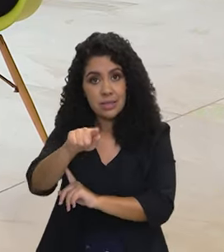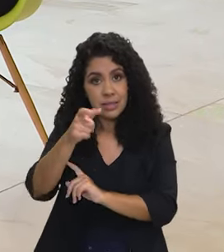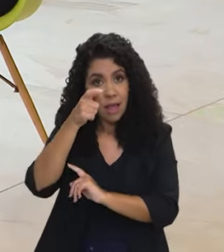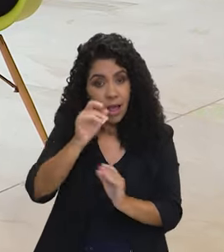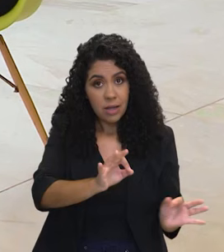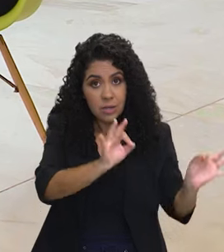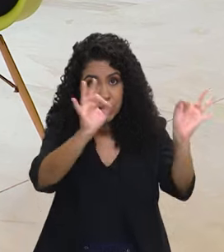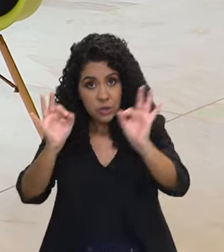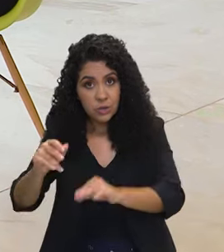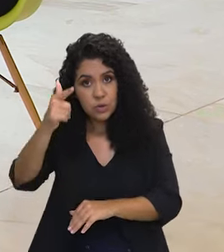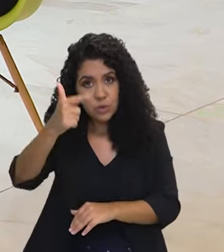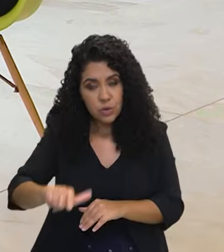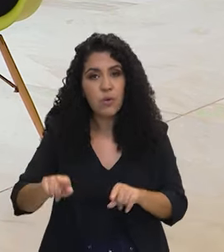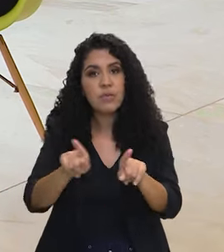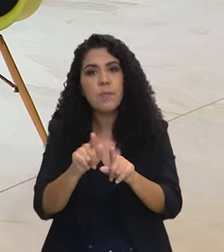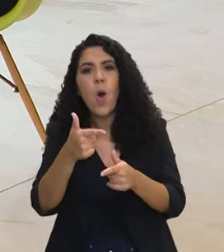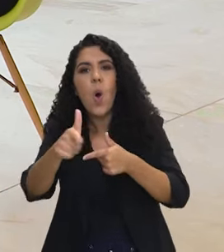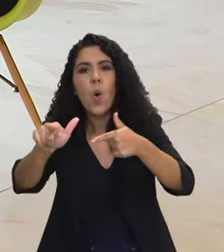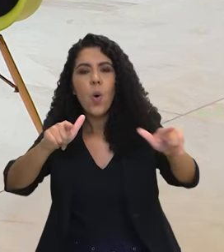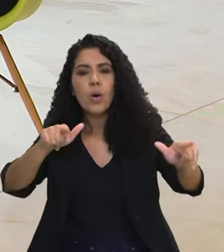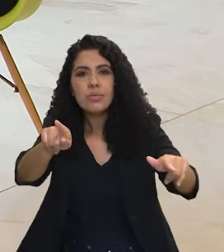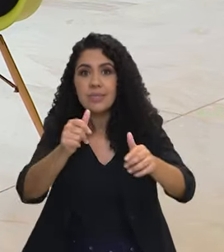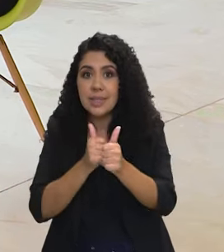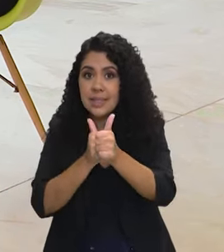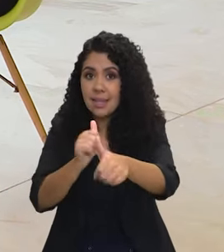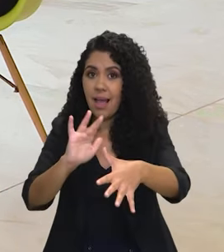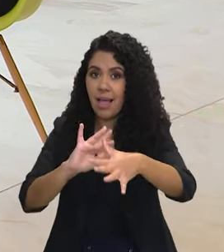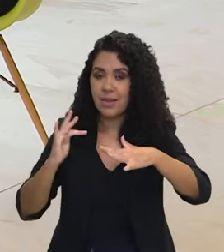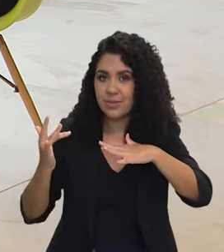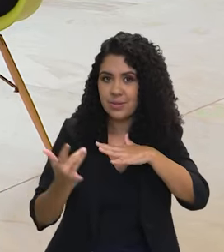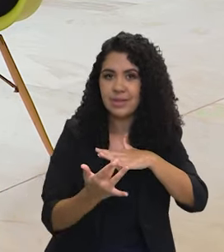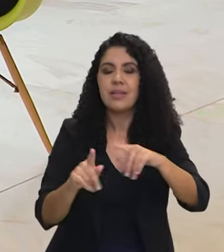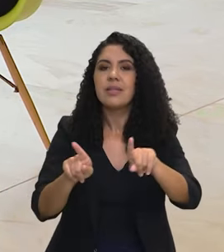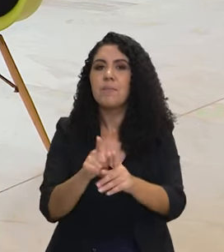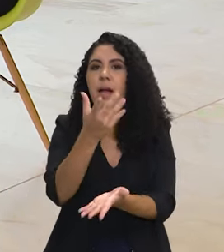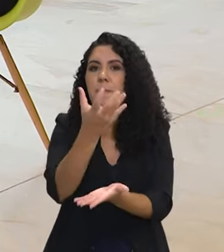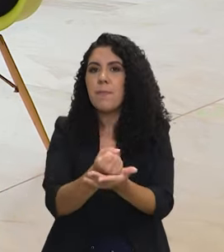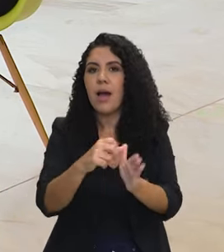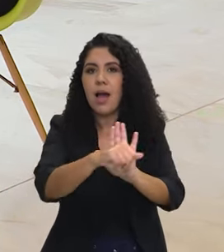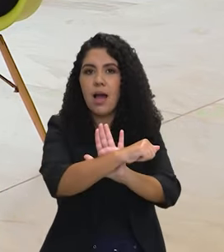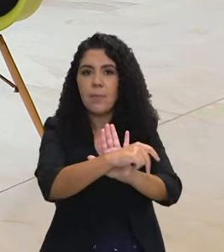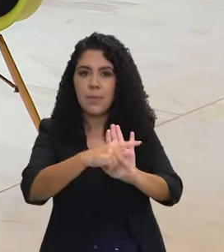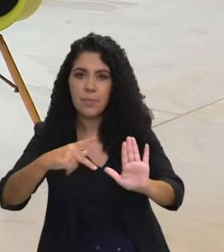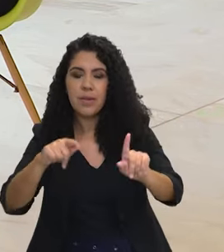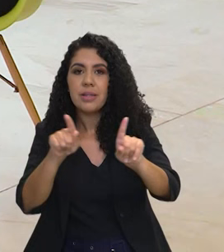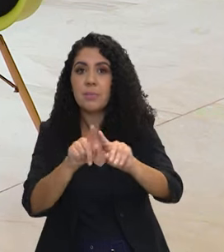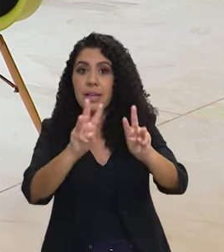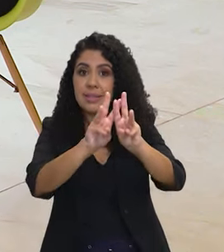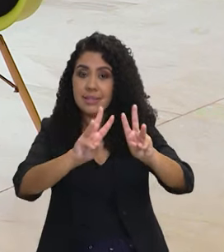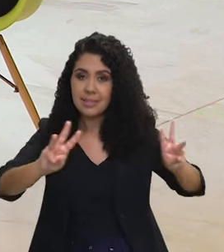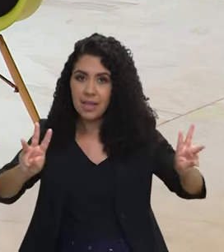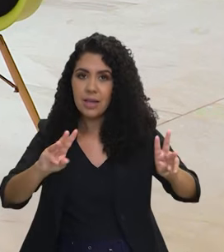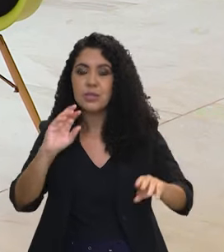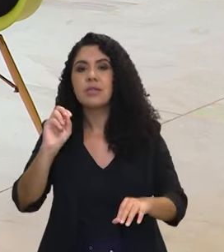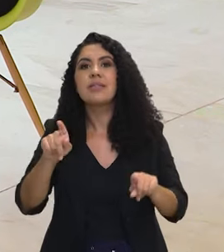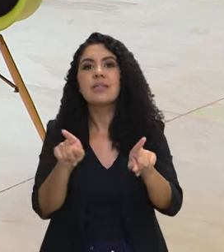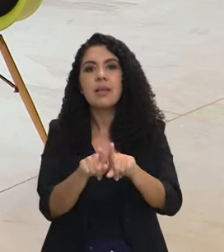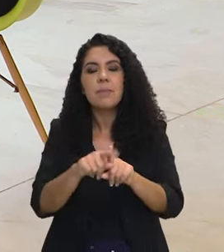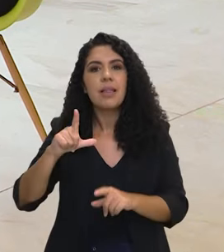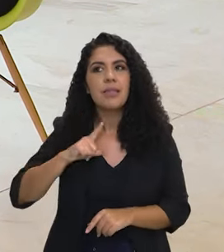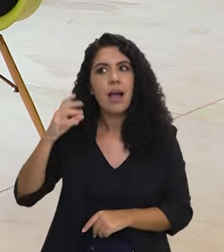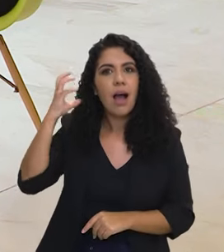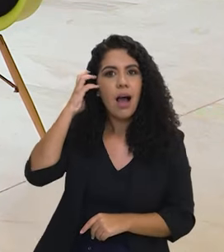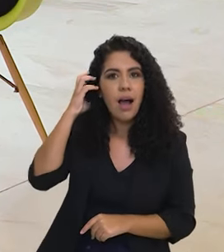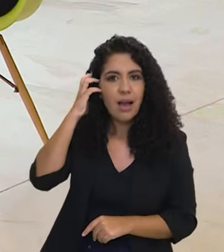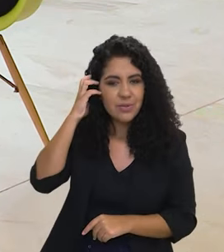Faria. Se você quiser rever esta ou outras entrevistas, siga as nossas redes sociais, baixe o nosso aplicativo, acesse o nosso site